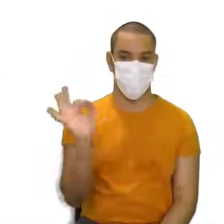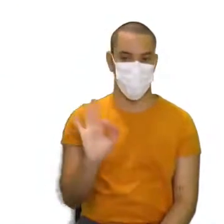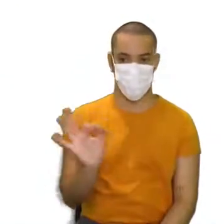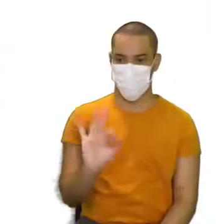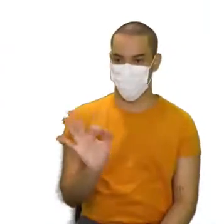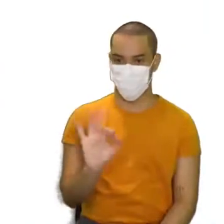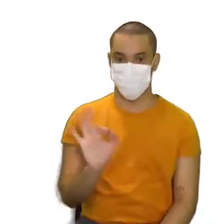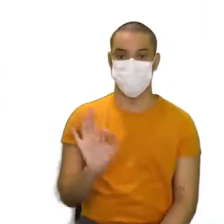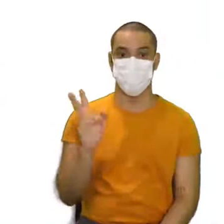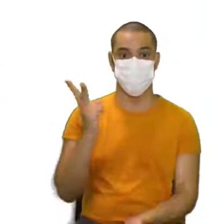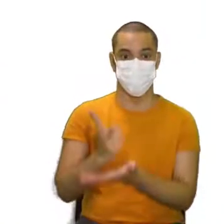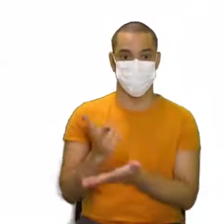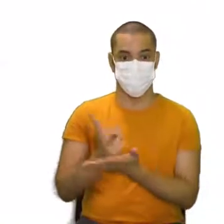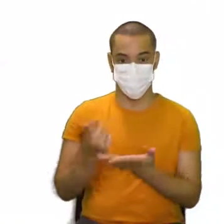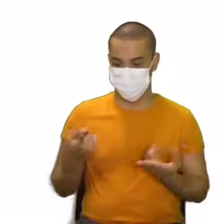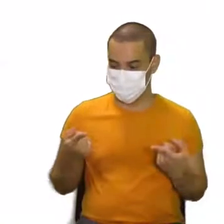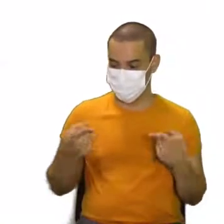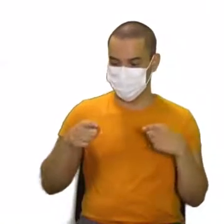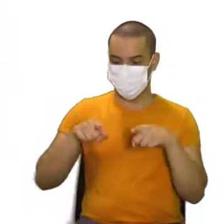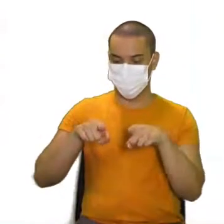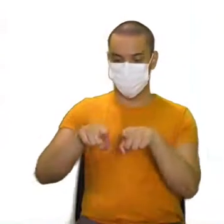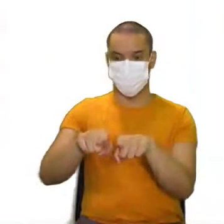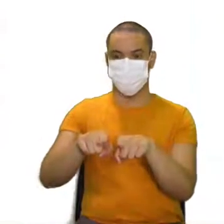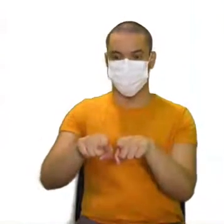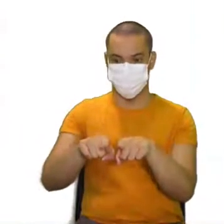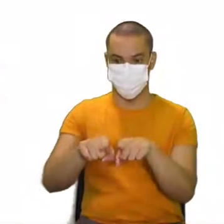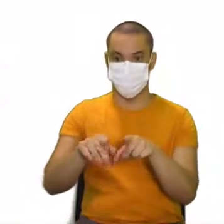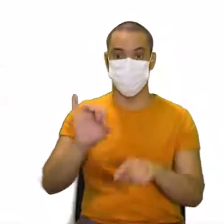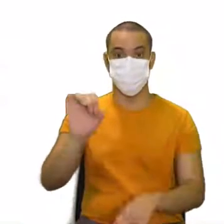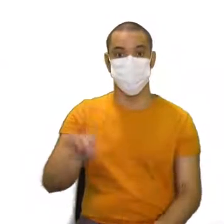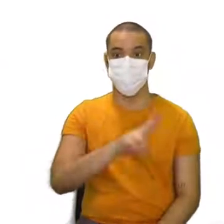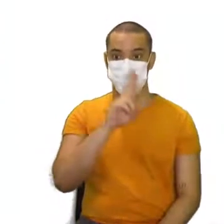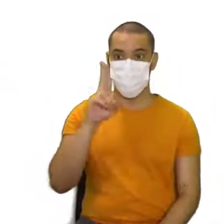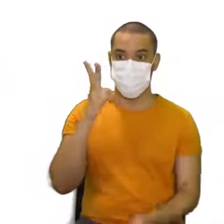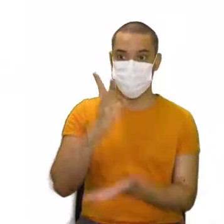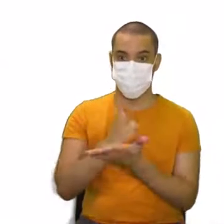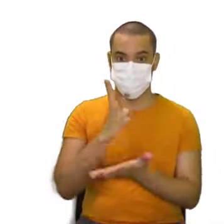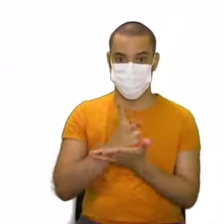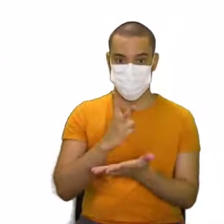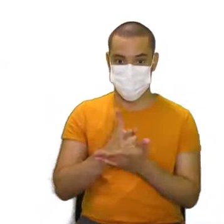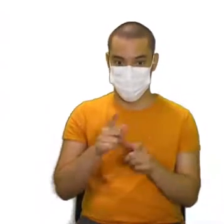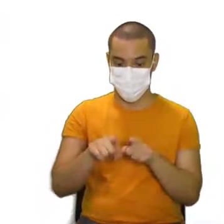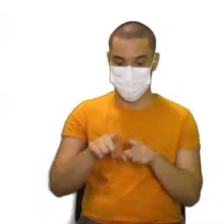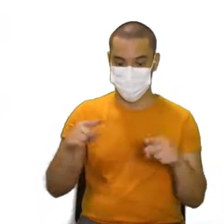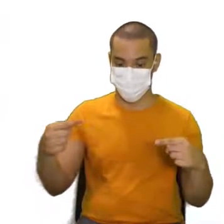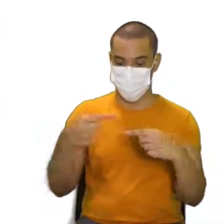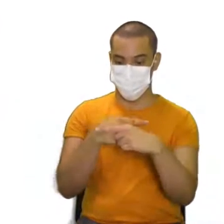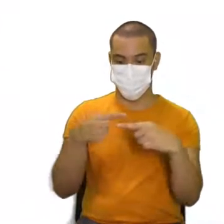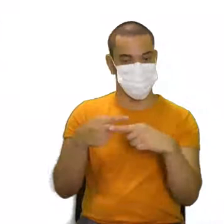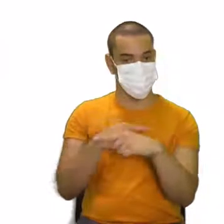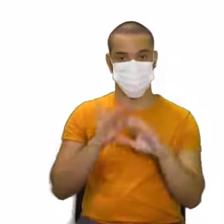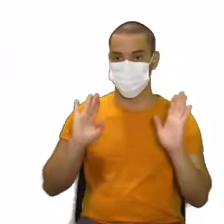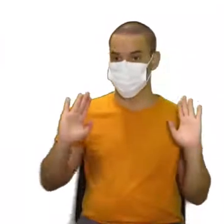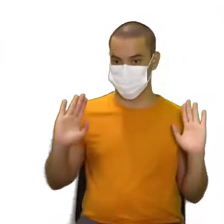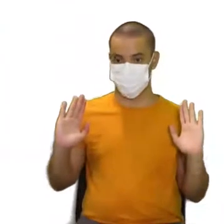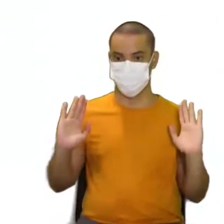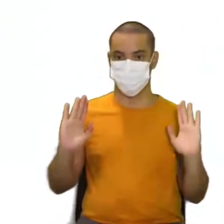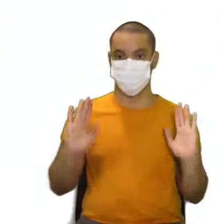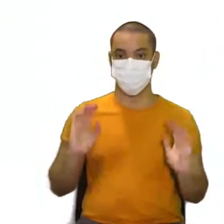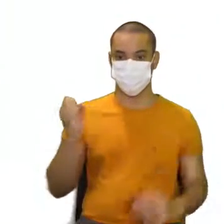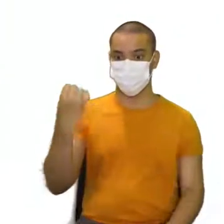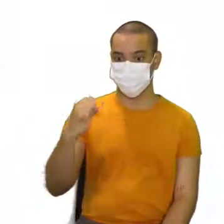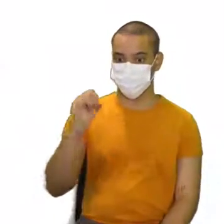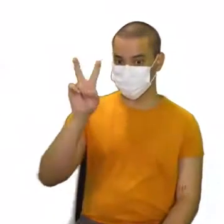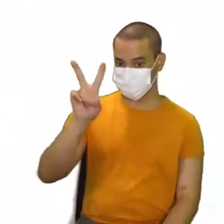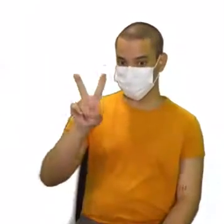tanto na mesma direção eo mesmo sentido ou na mesma direção e sentido oposto quando vê